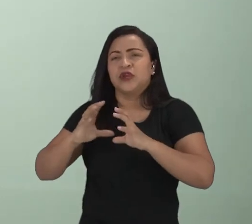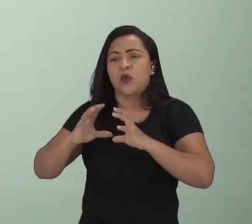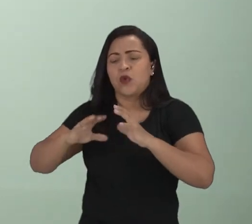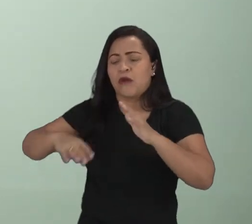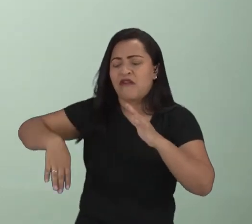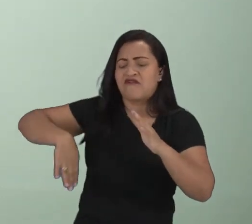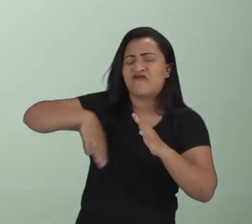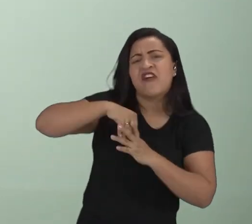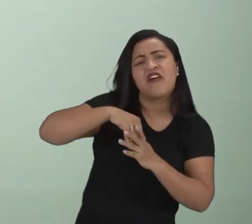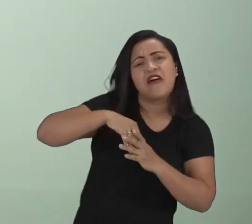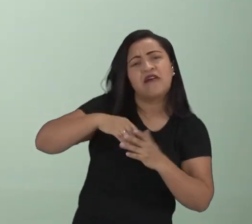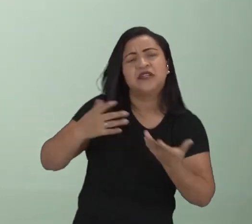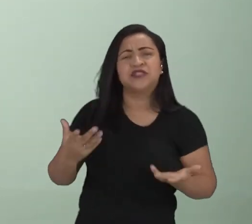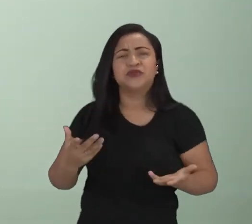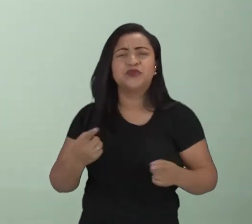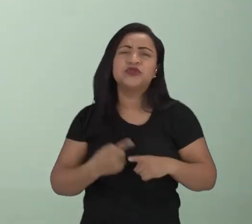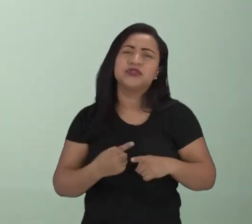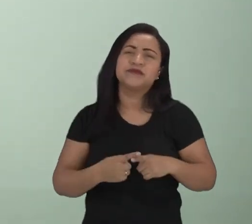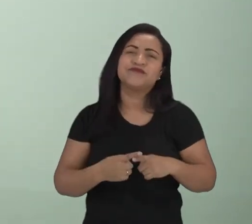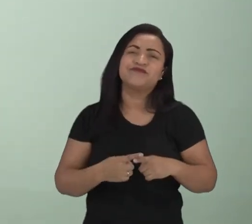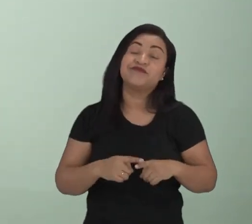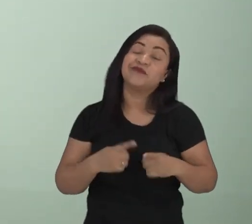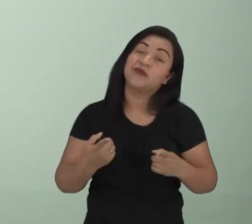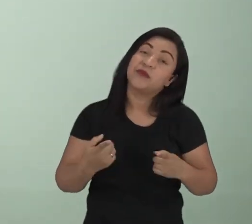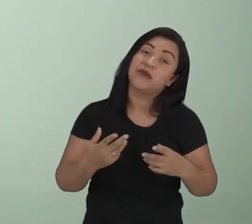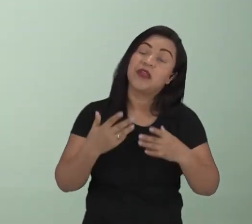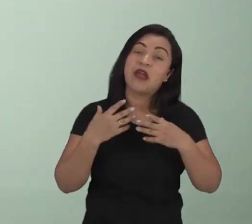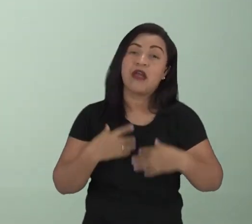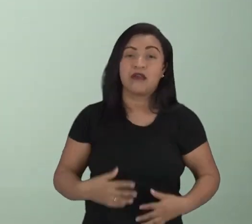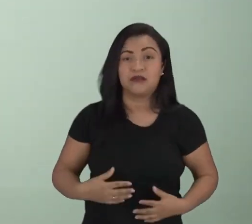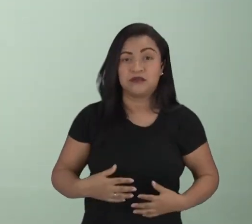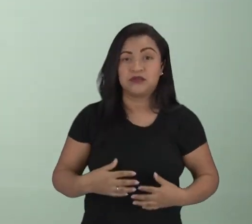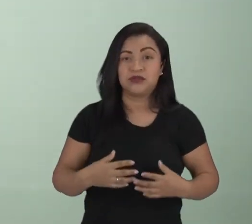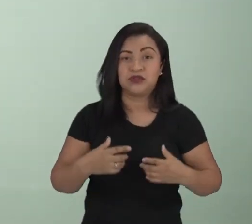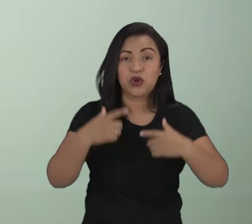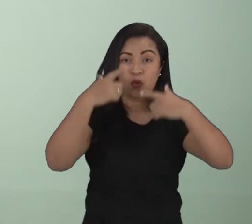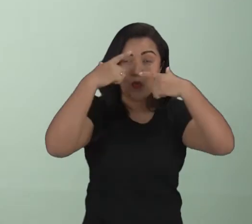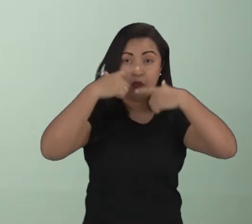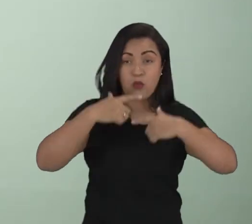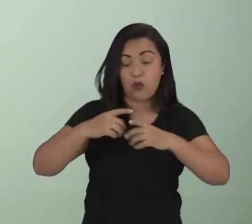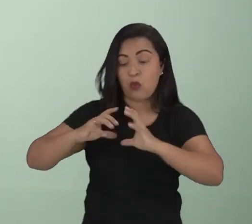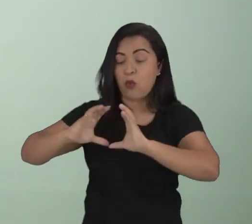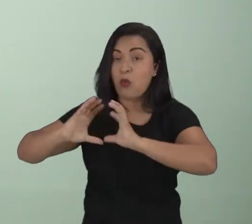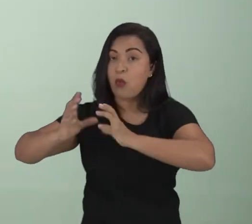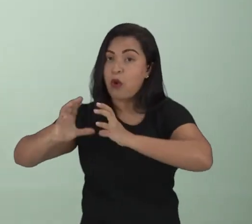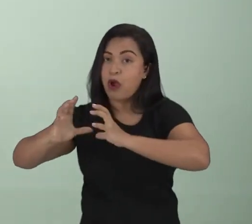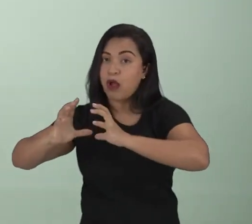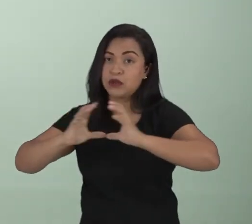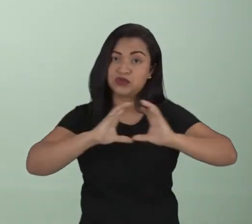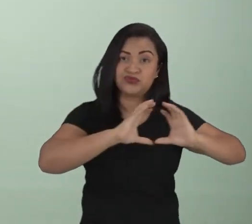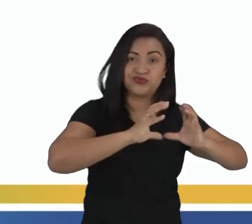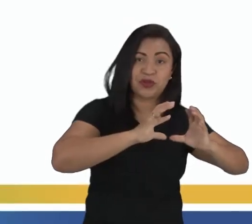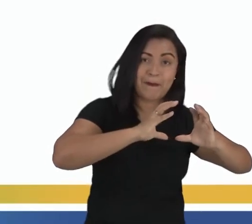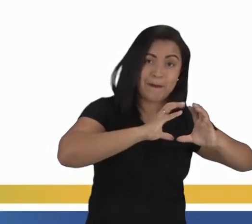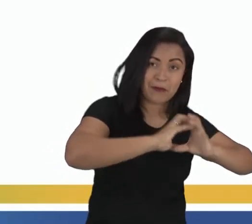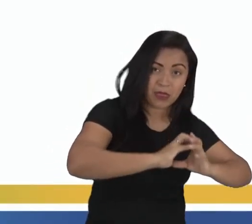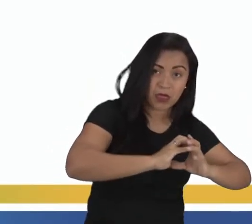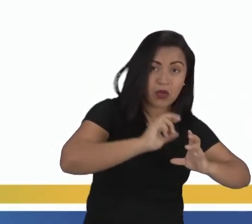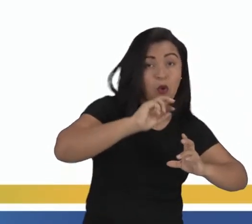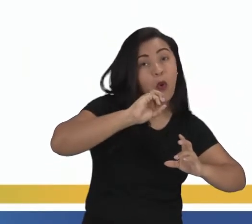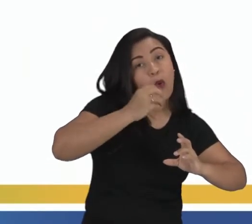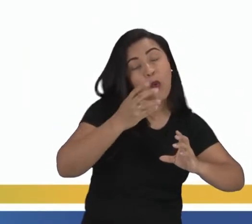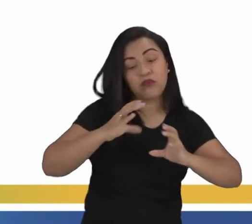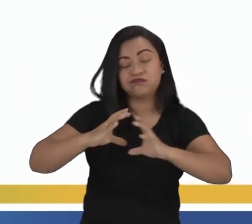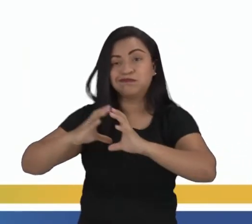tem a ver com a estrutura, com a constituição do corpo, dele ser mais deformável ou menos deformável. Então vamos